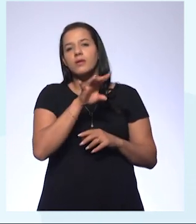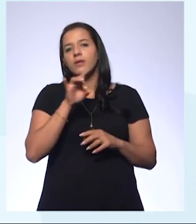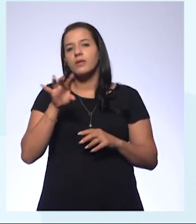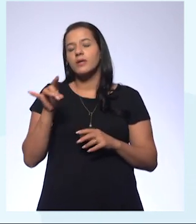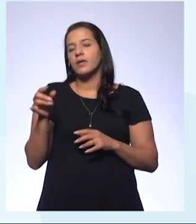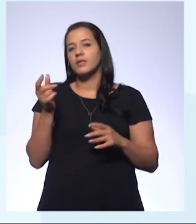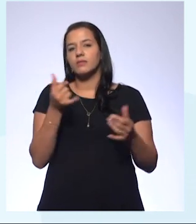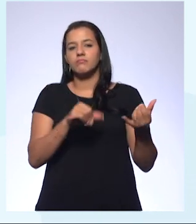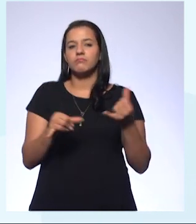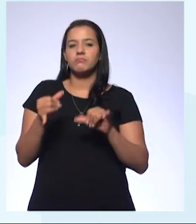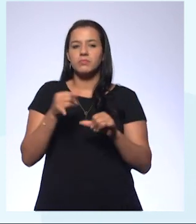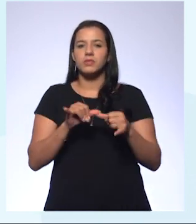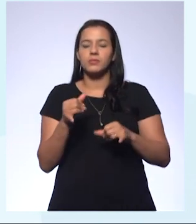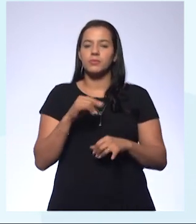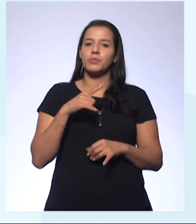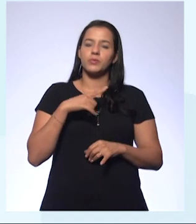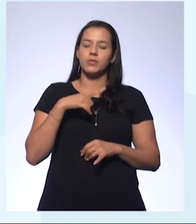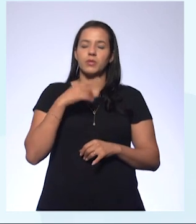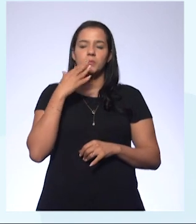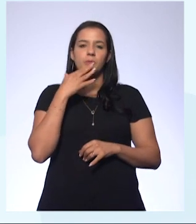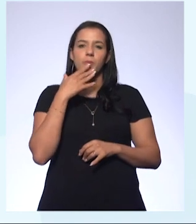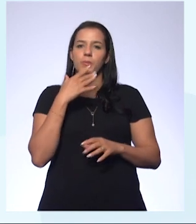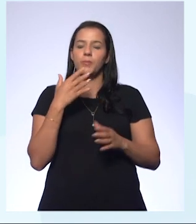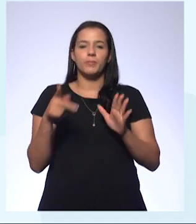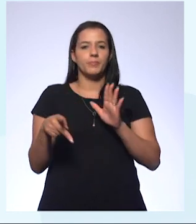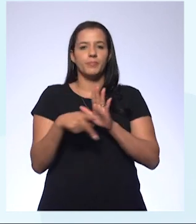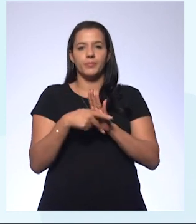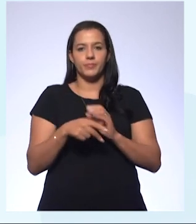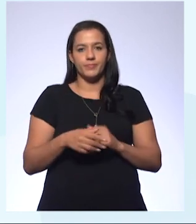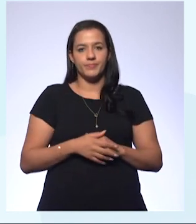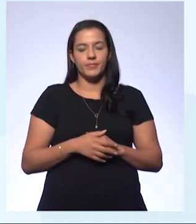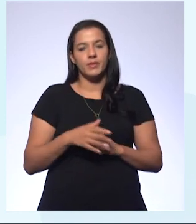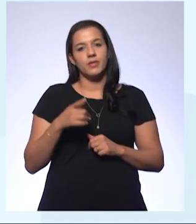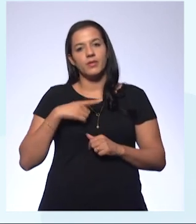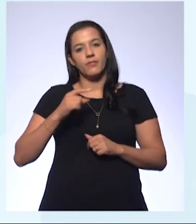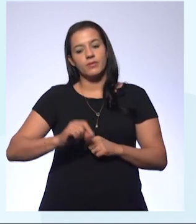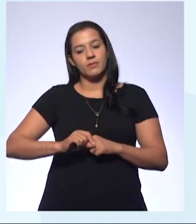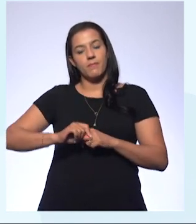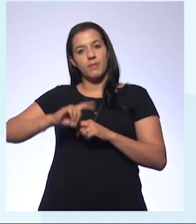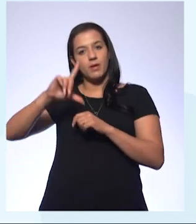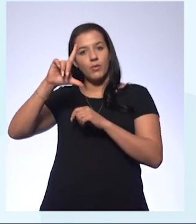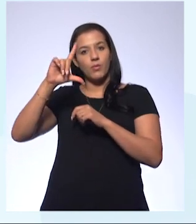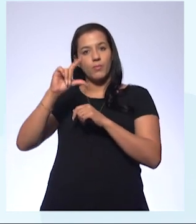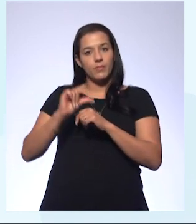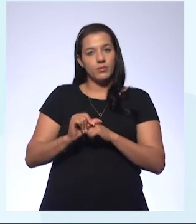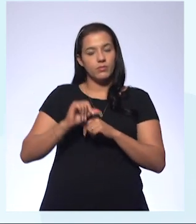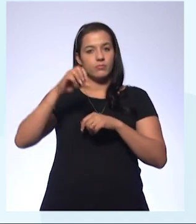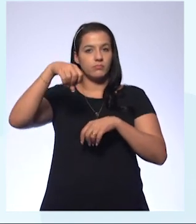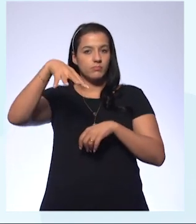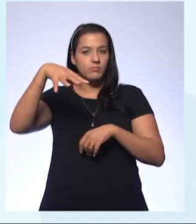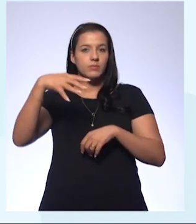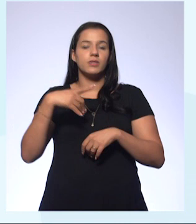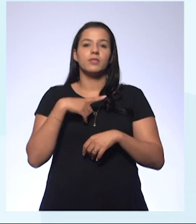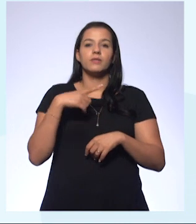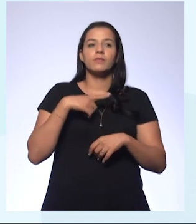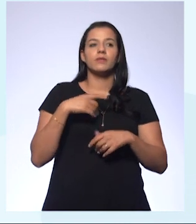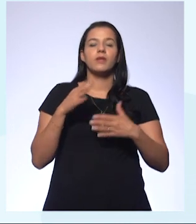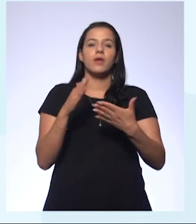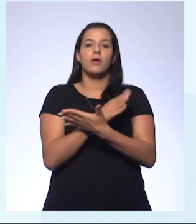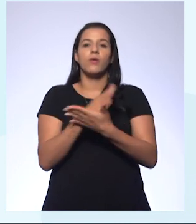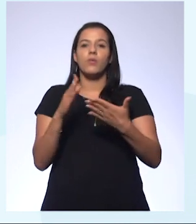coloração. O potássio ele já emite uma luz meio lilás. Mas por que tem essas cores